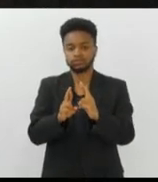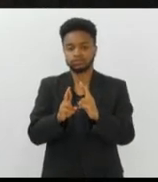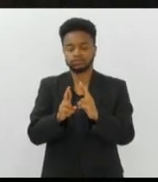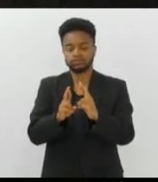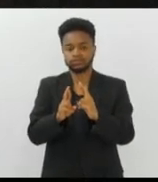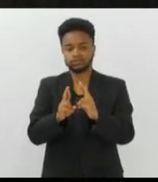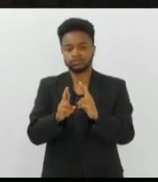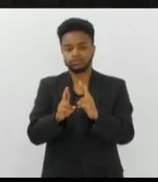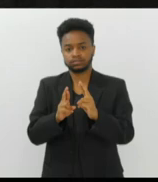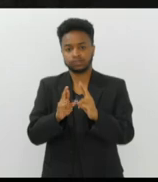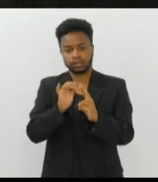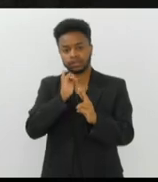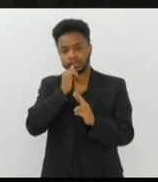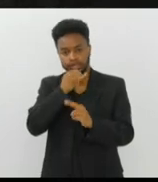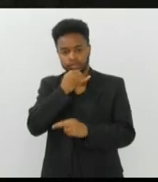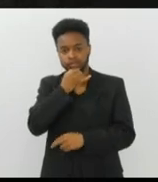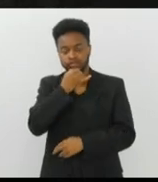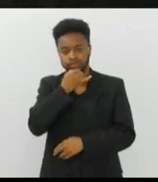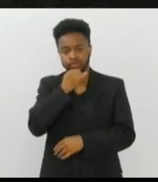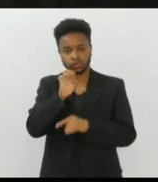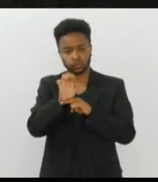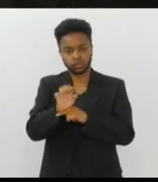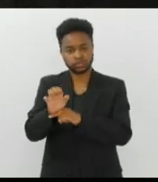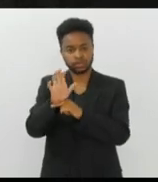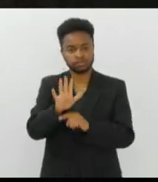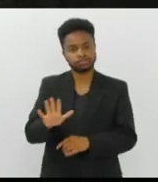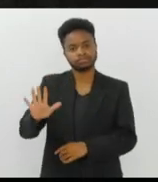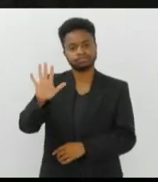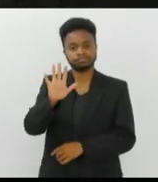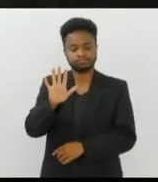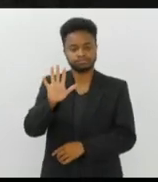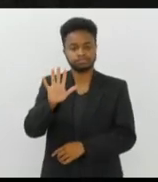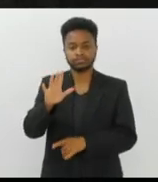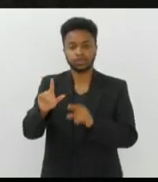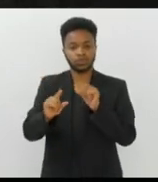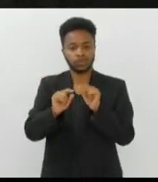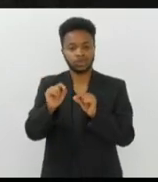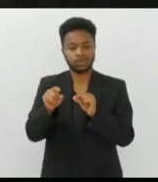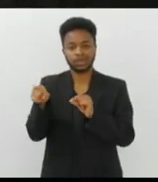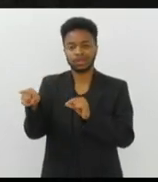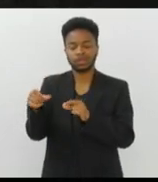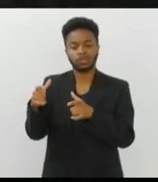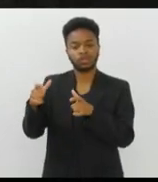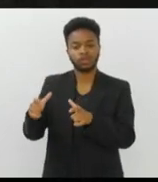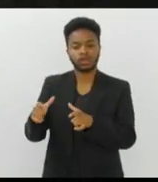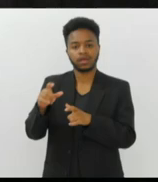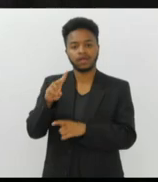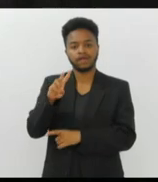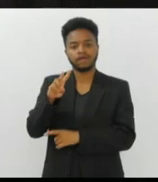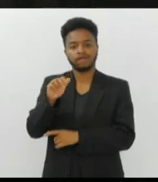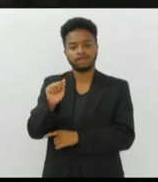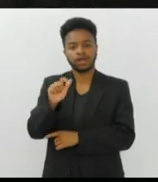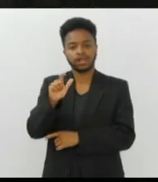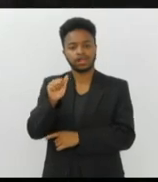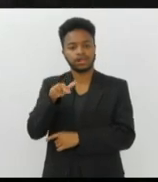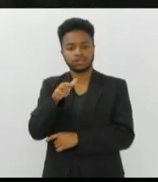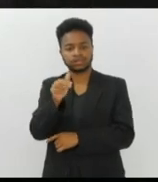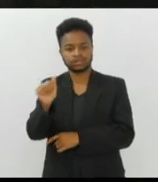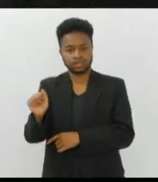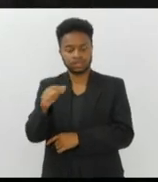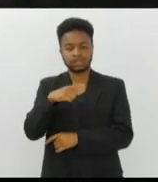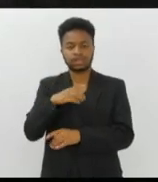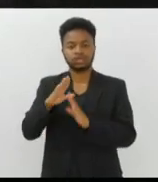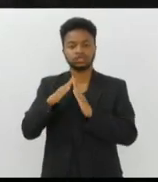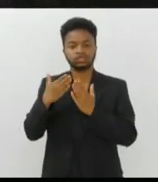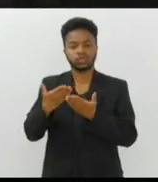bastante triste do Estado como um todo, é de Valença a escola